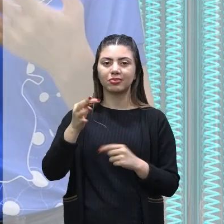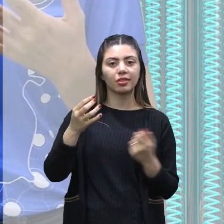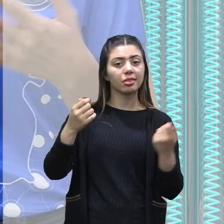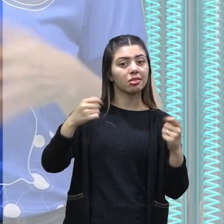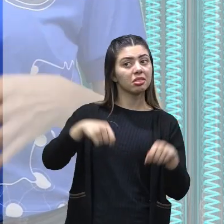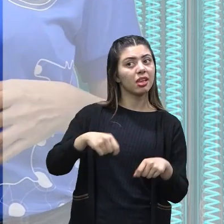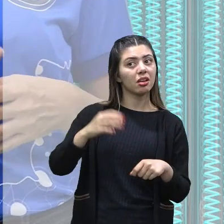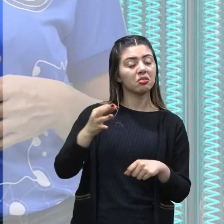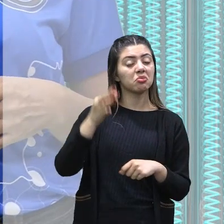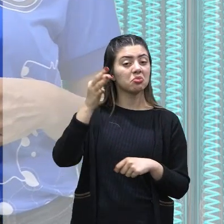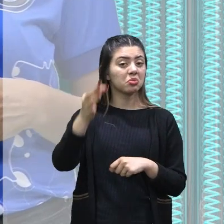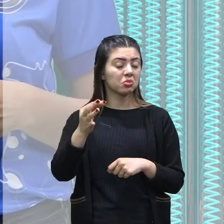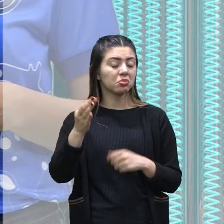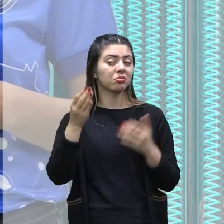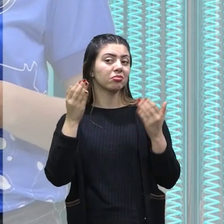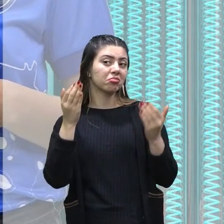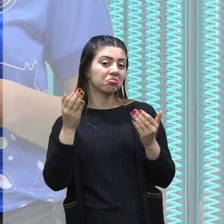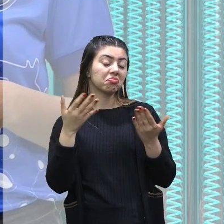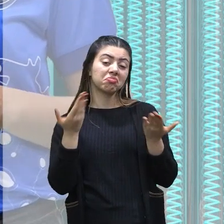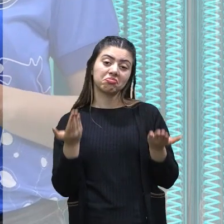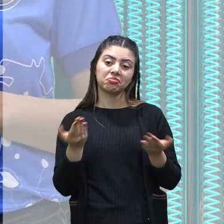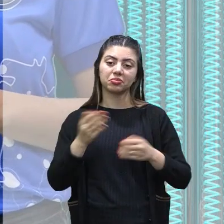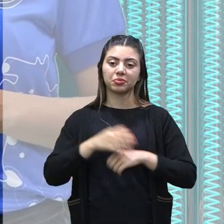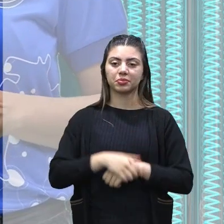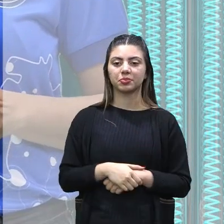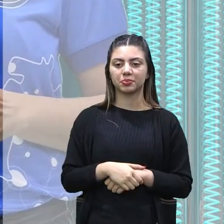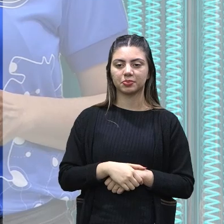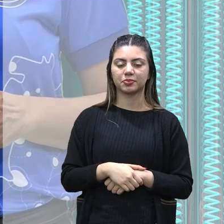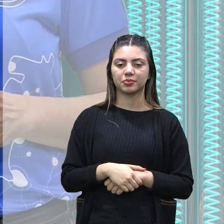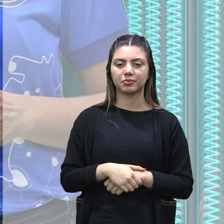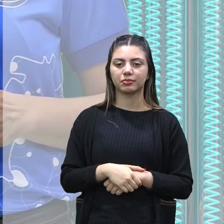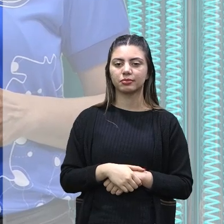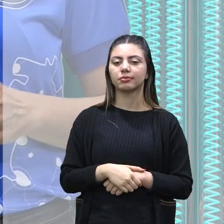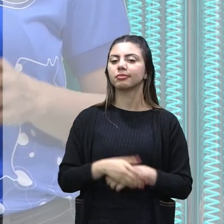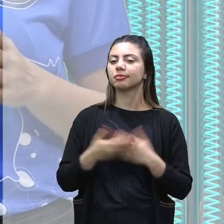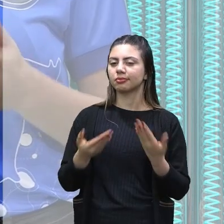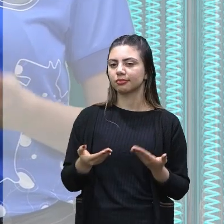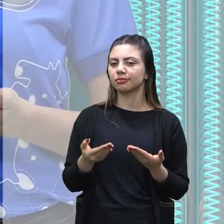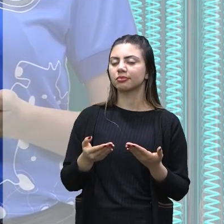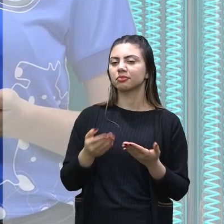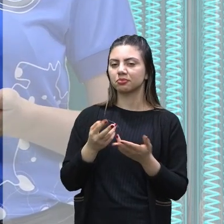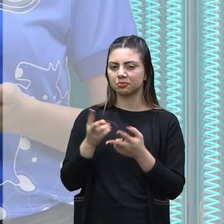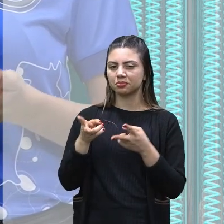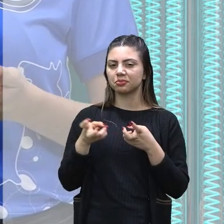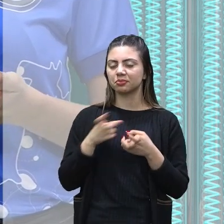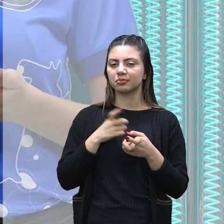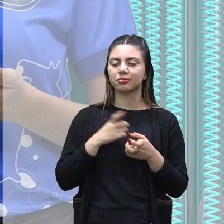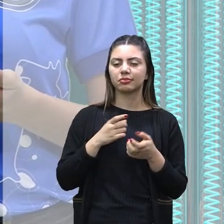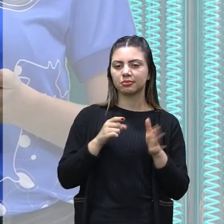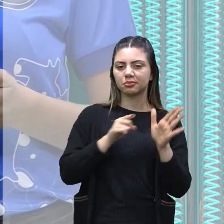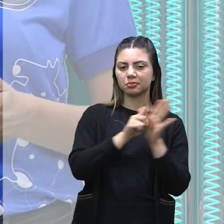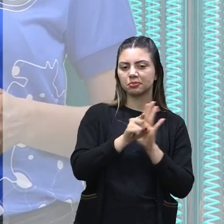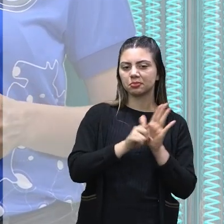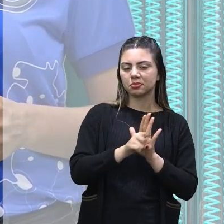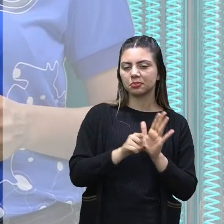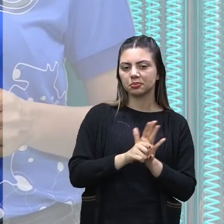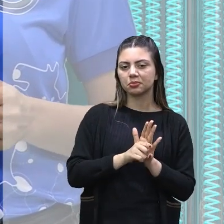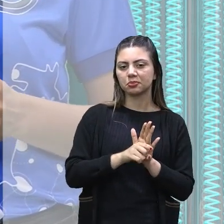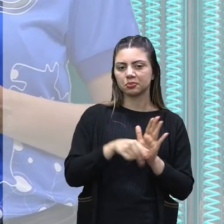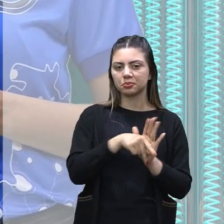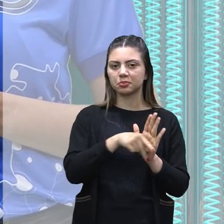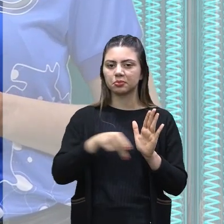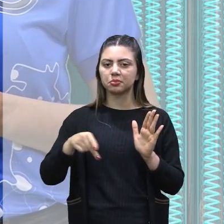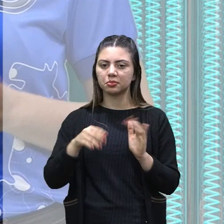acontecer? Vai mudar? Vai alterar? Right? Bom, vocês acabaram de ver perguntas com will. Então, vamos